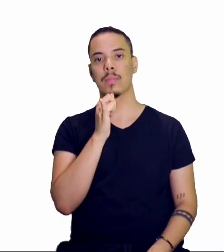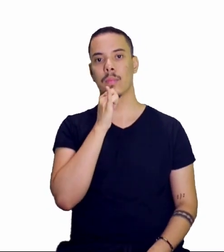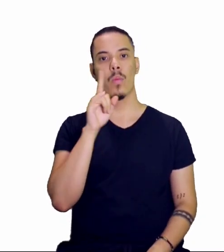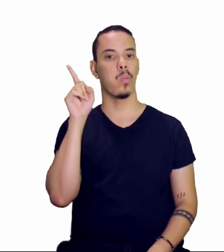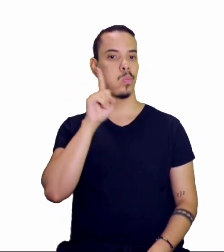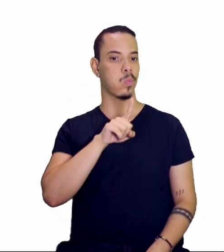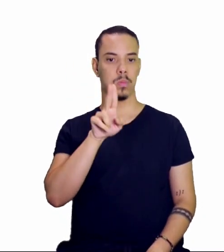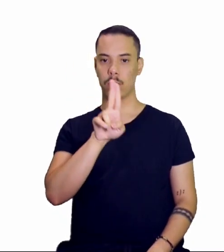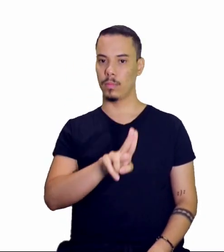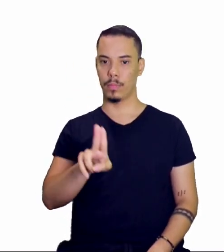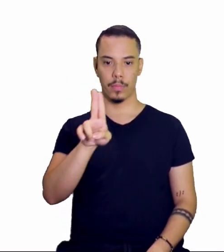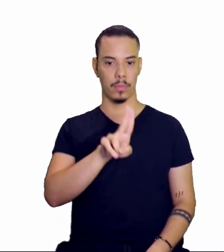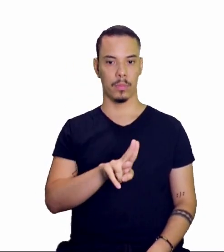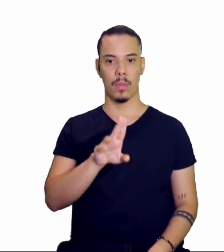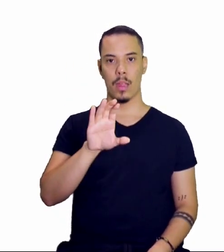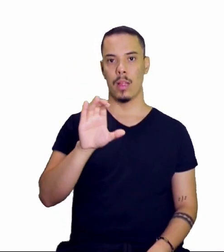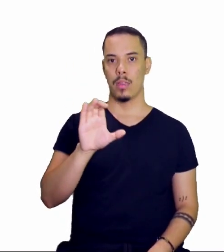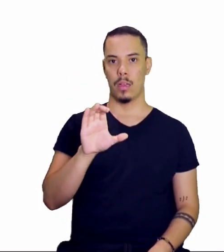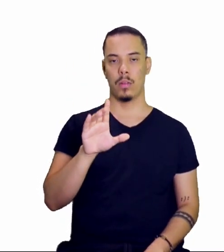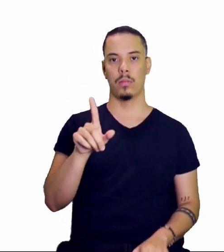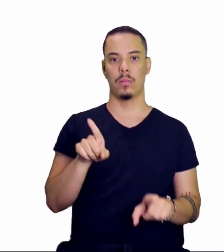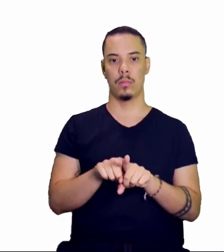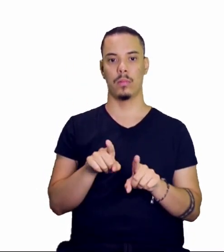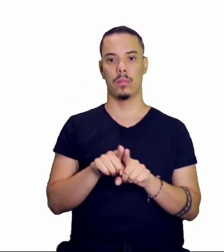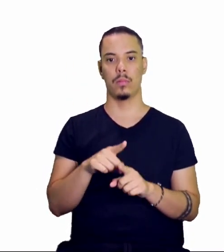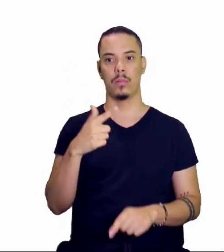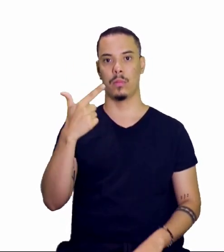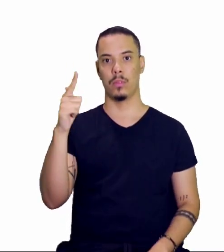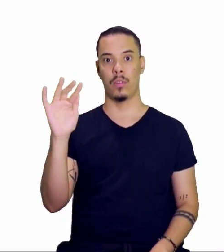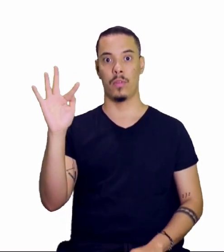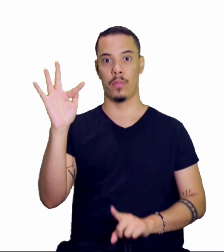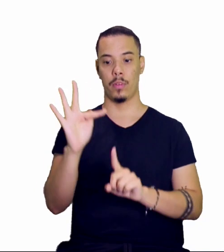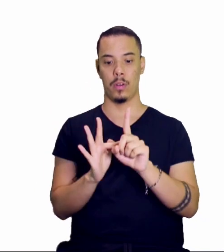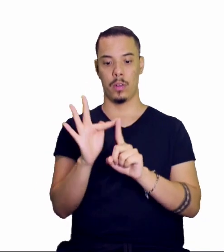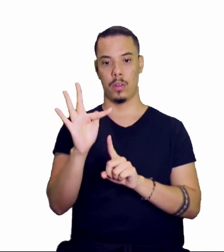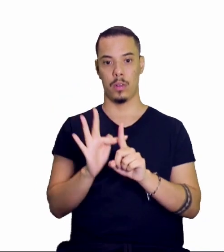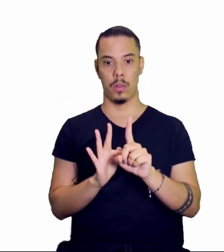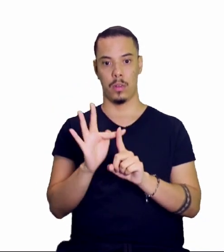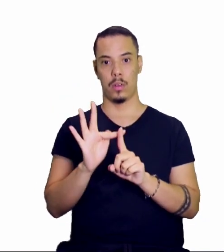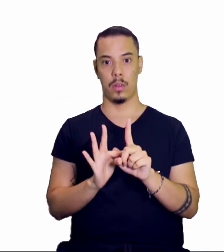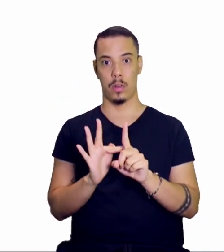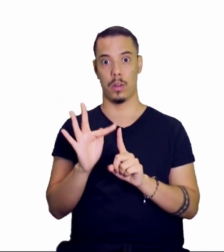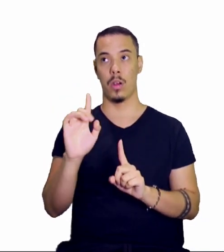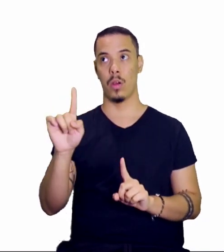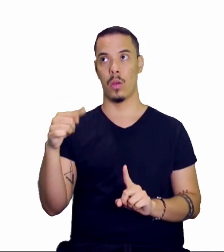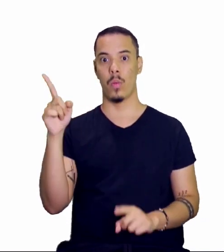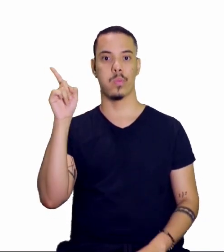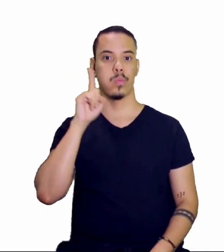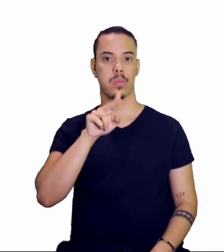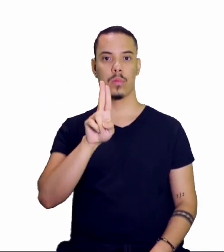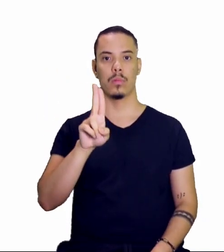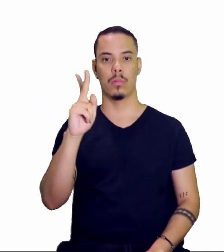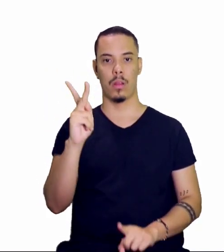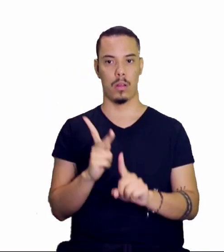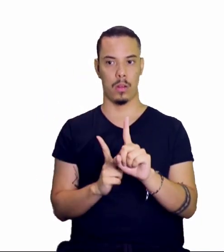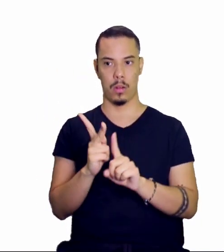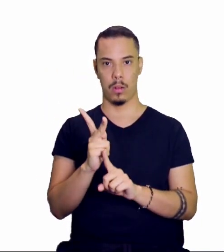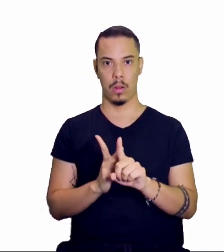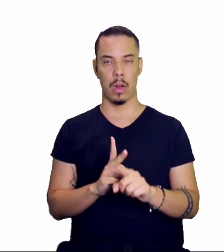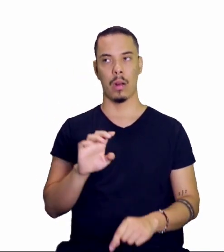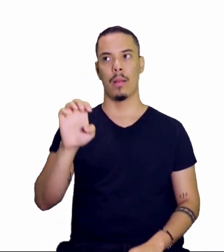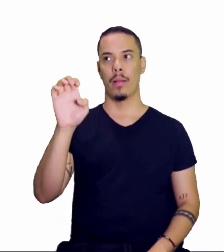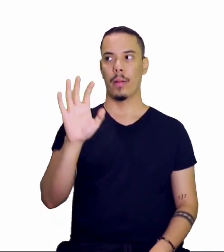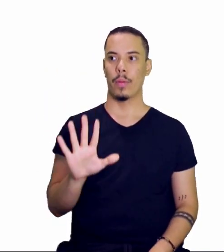não utiliza Celsius, né? Reino Unido utiliza Fahrenheit, Estados Unidos utiliza praticamente Kelvin, numa parte. E a